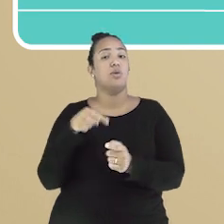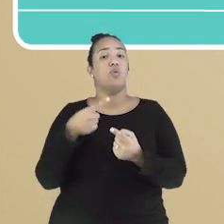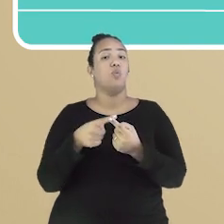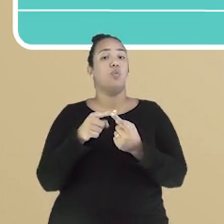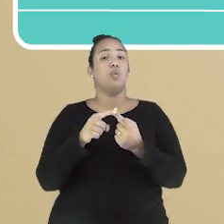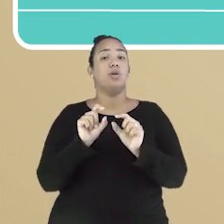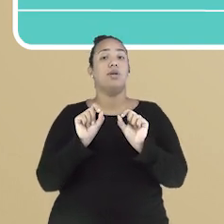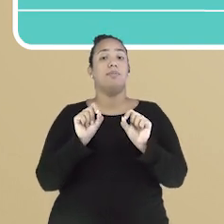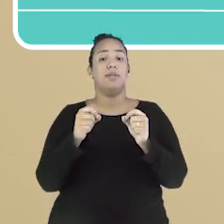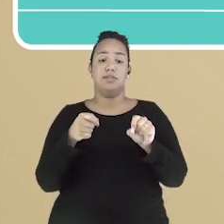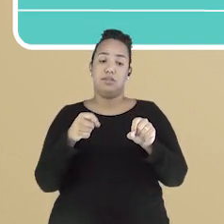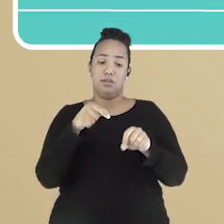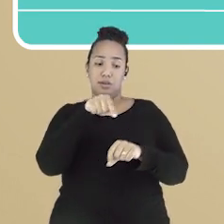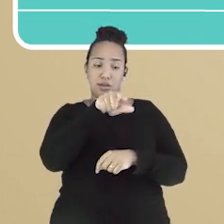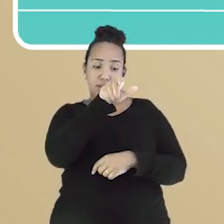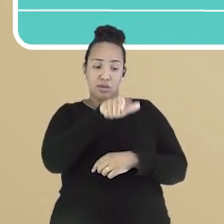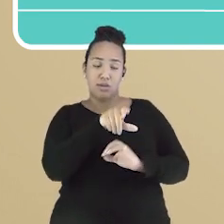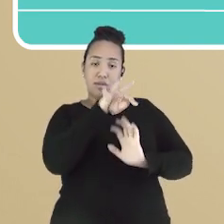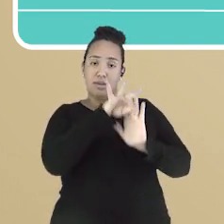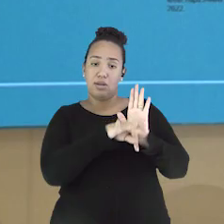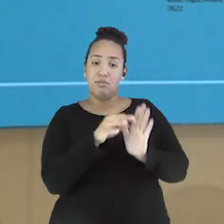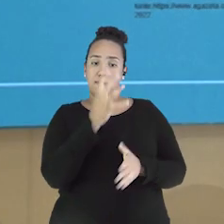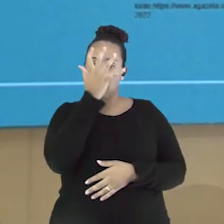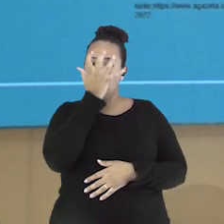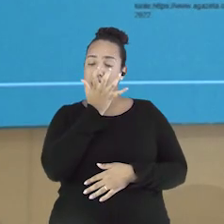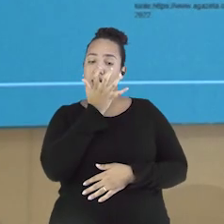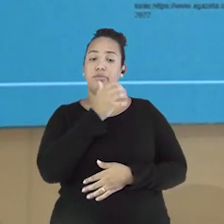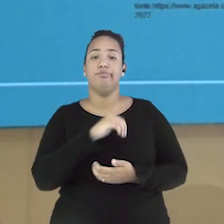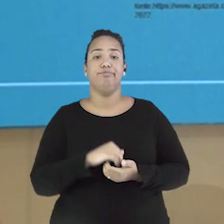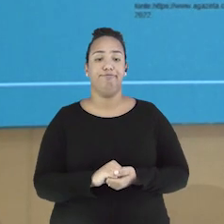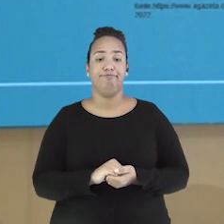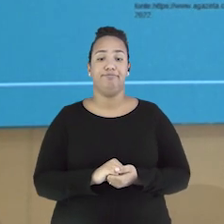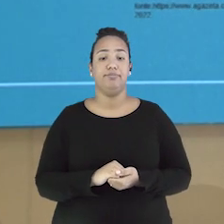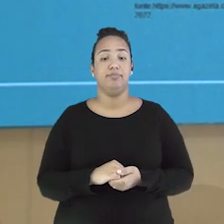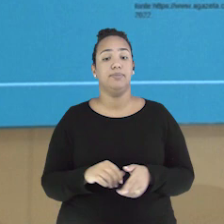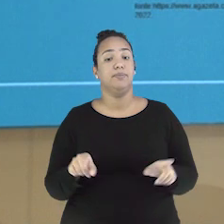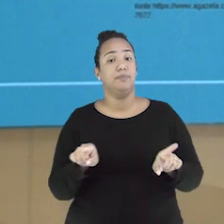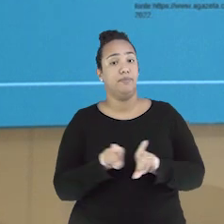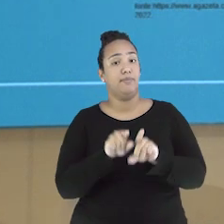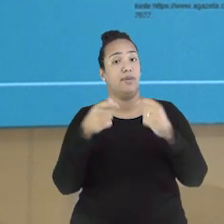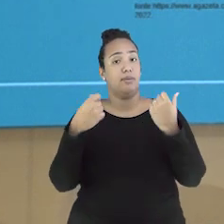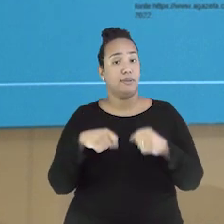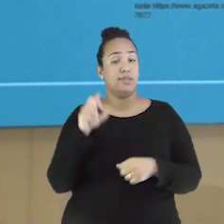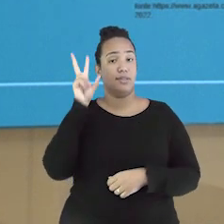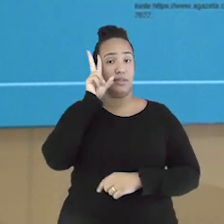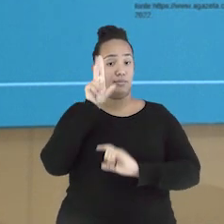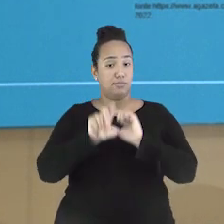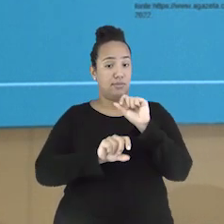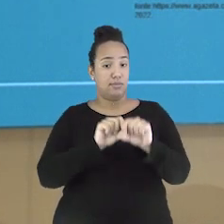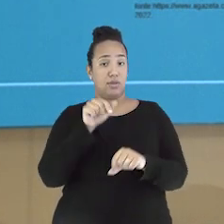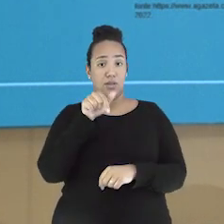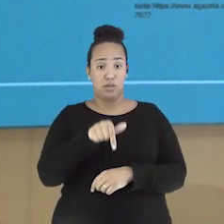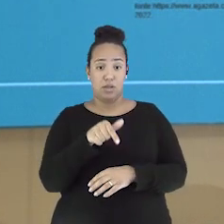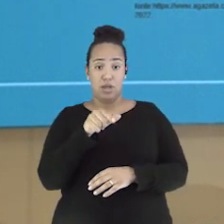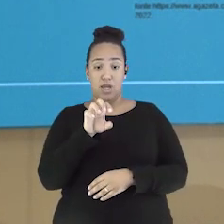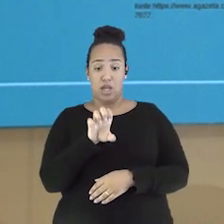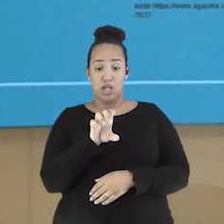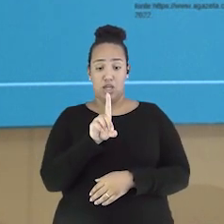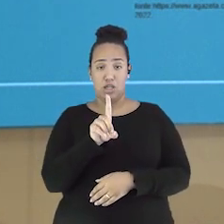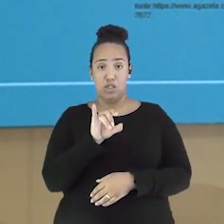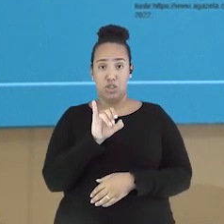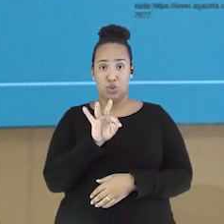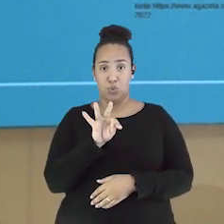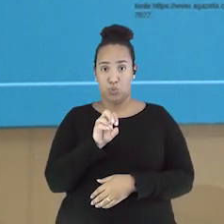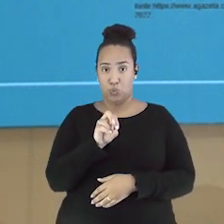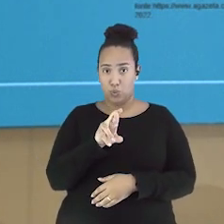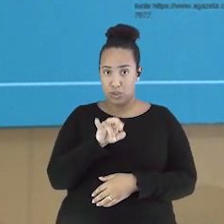credibilidade e seriedade ao tema e à escrita. E vamos lembrar que o editorial é um texto opinativo, no qual o